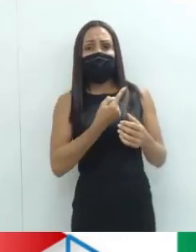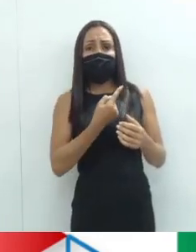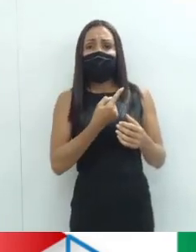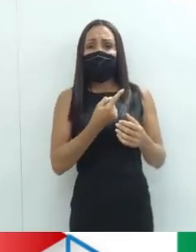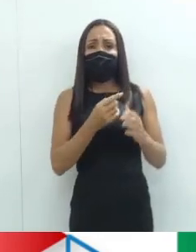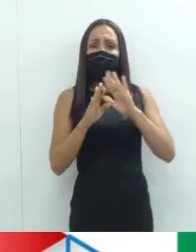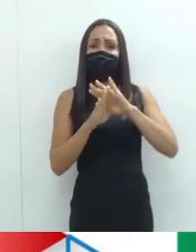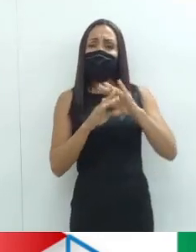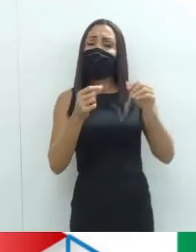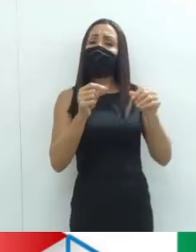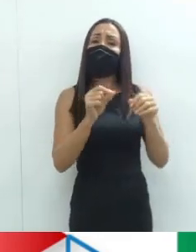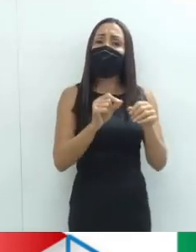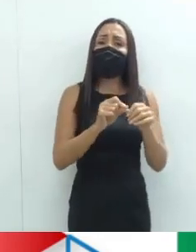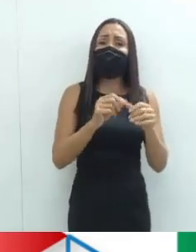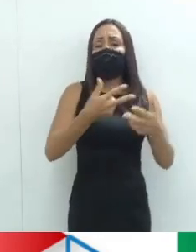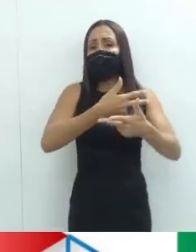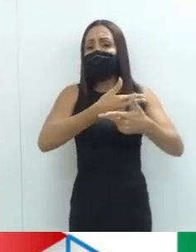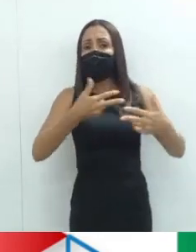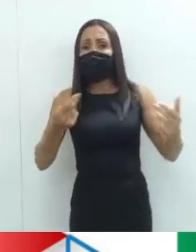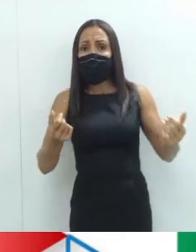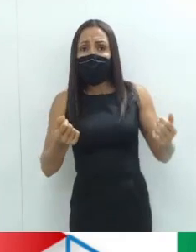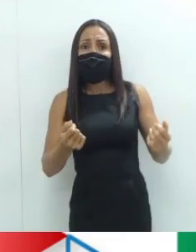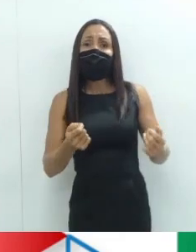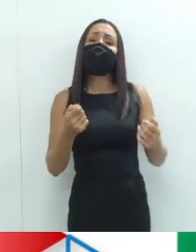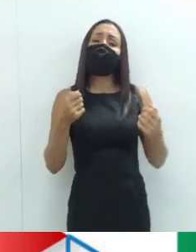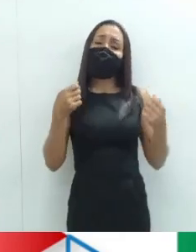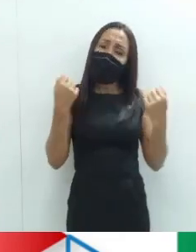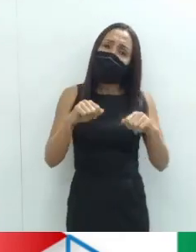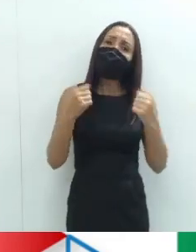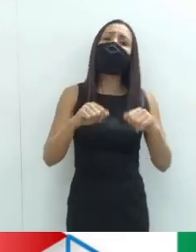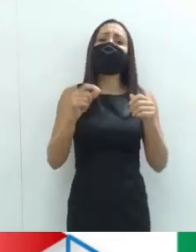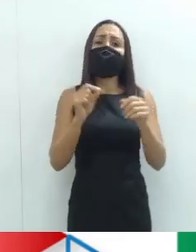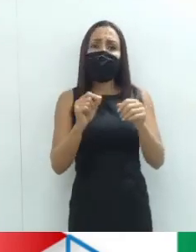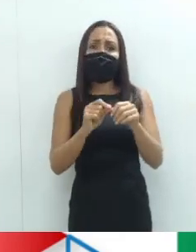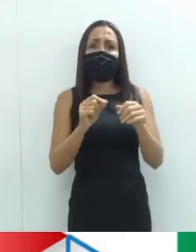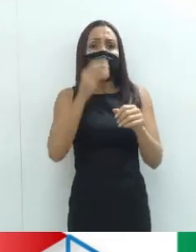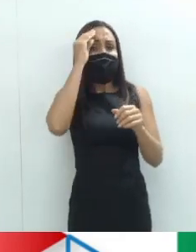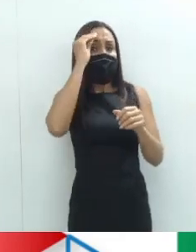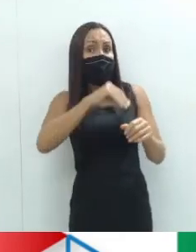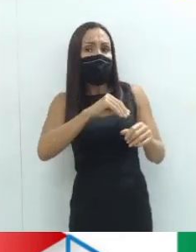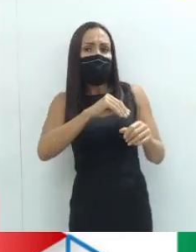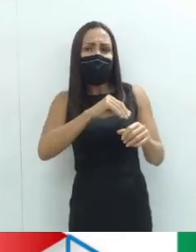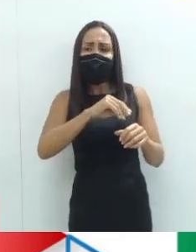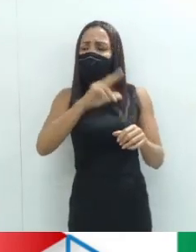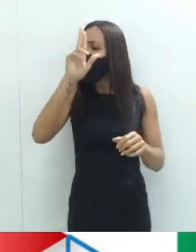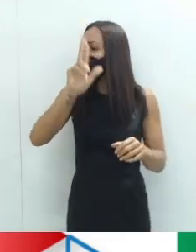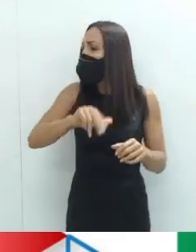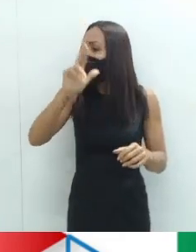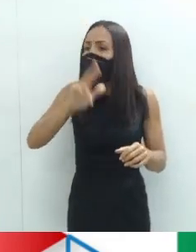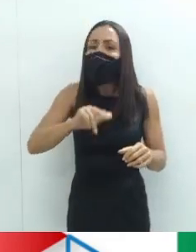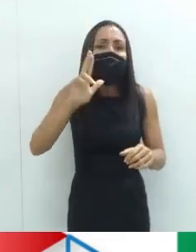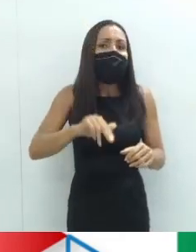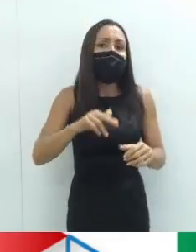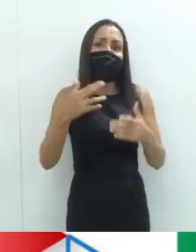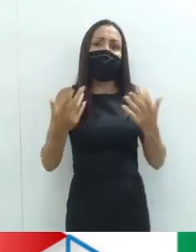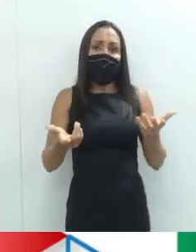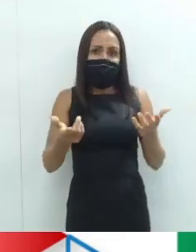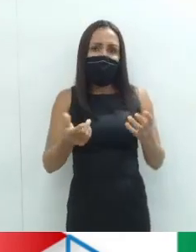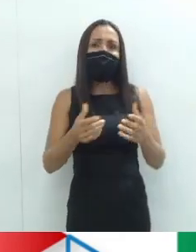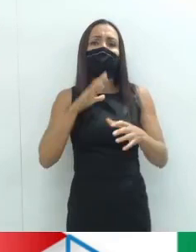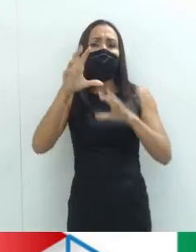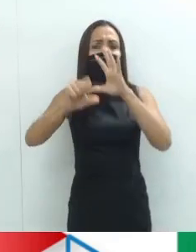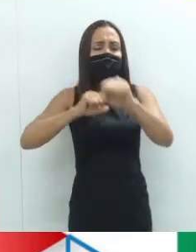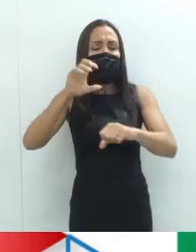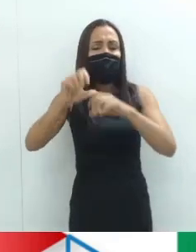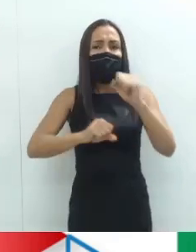coisas que a gente tem de fazer, o quão a gente não pode desistir de buscar os nossos sonhos, buscar